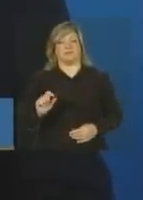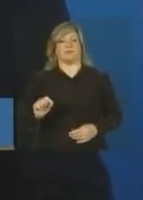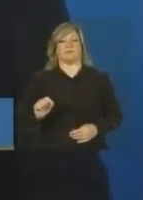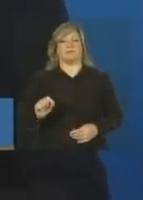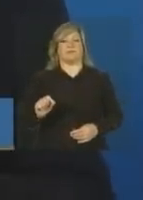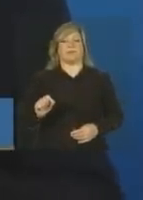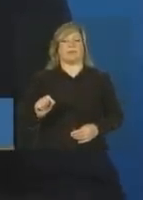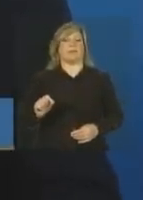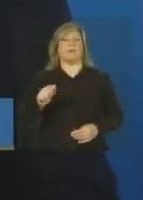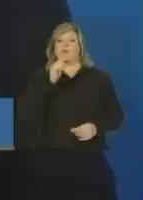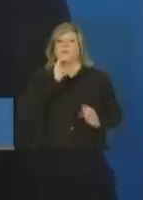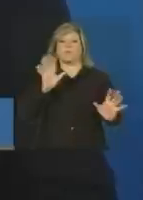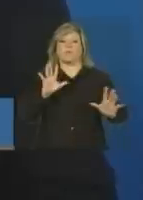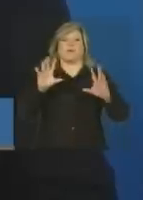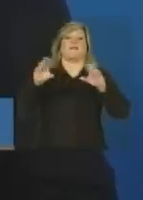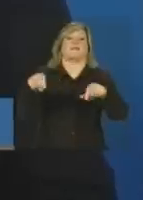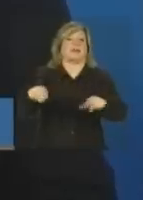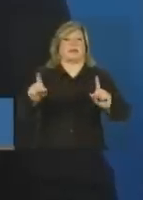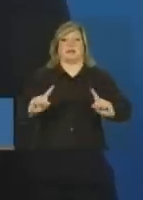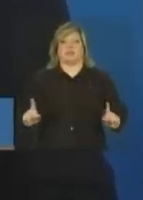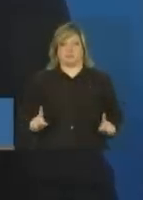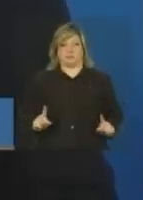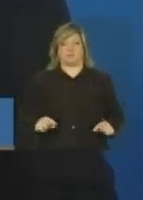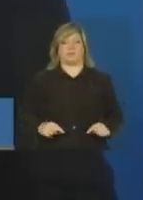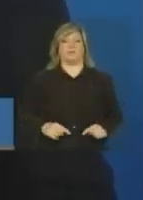não interfere nisso. Né?